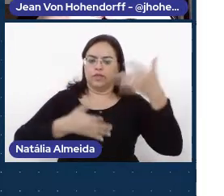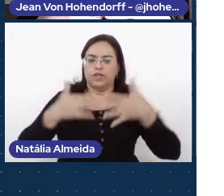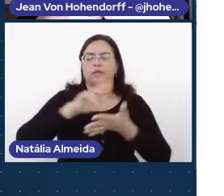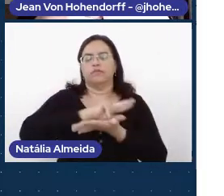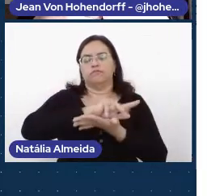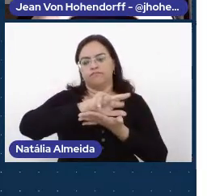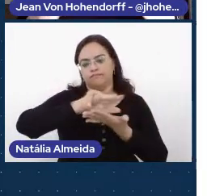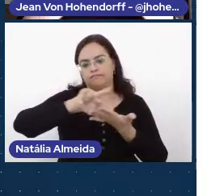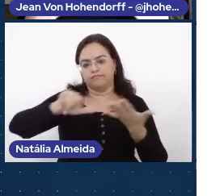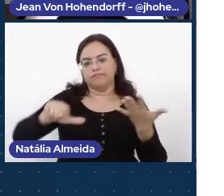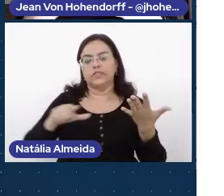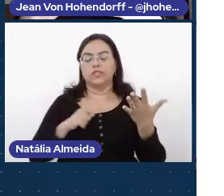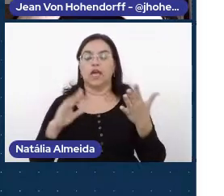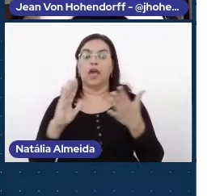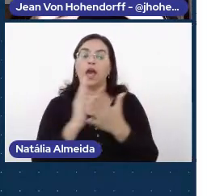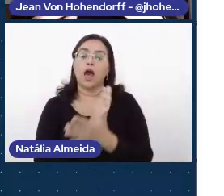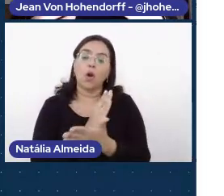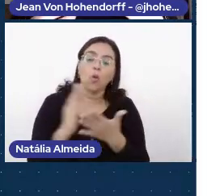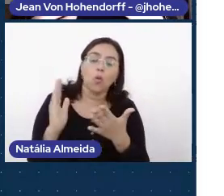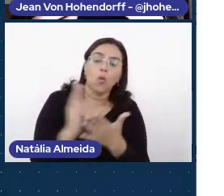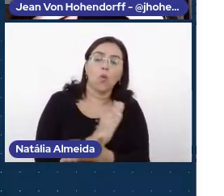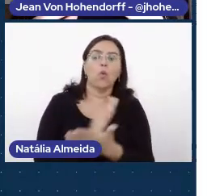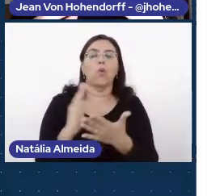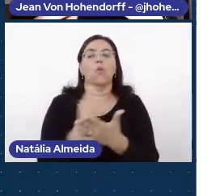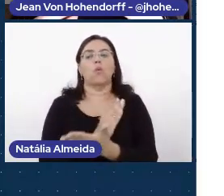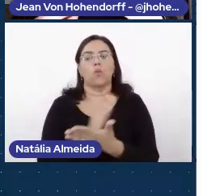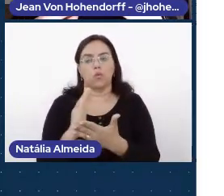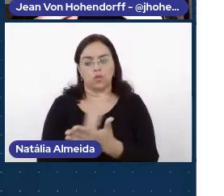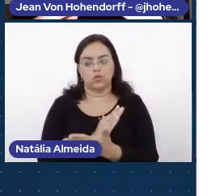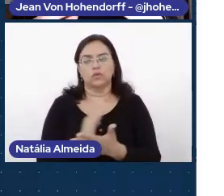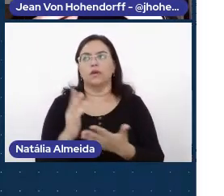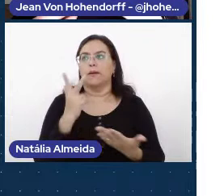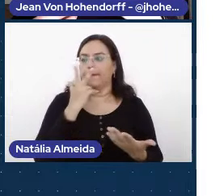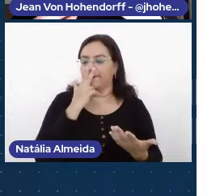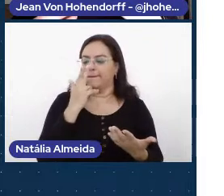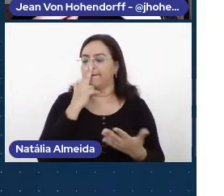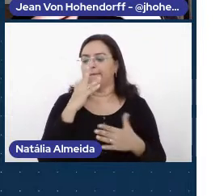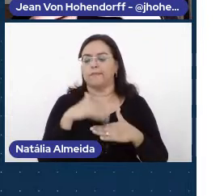paradigmas, alguns acabam sendo mais.